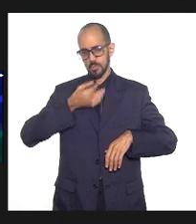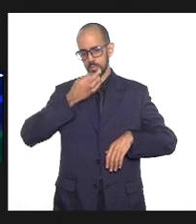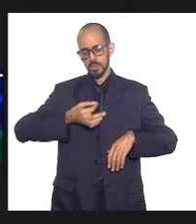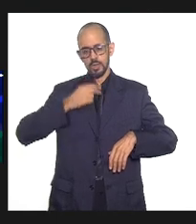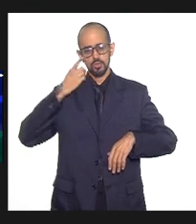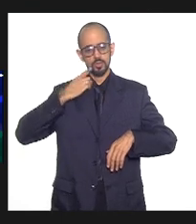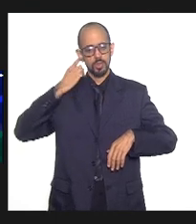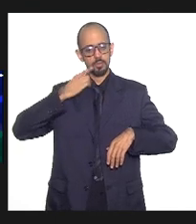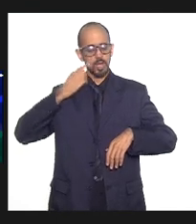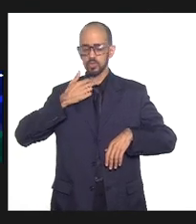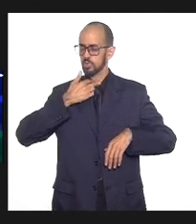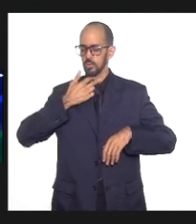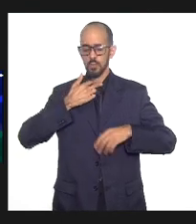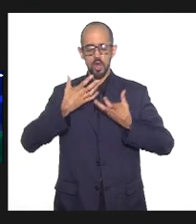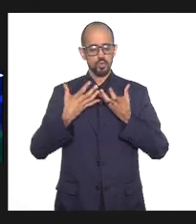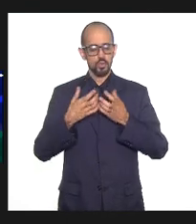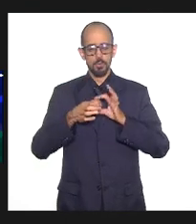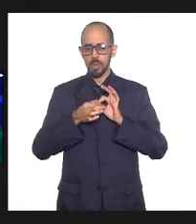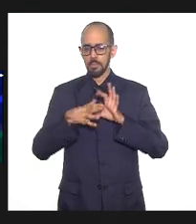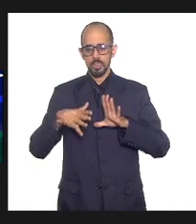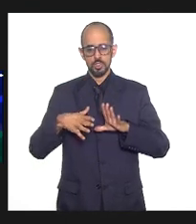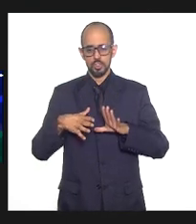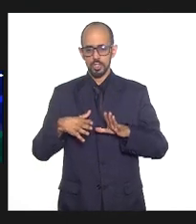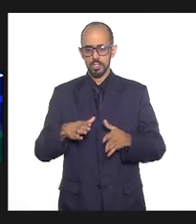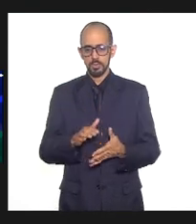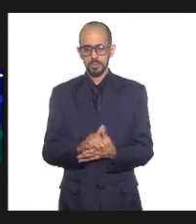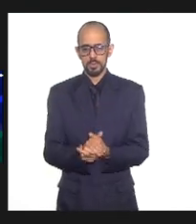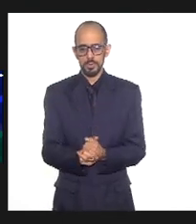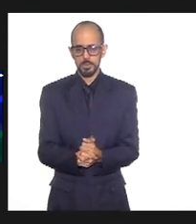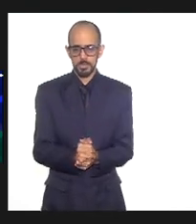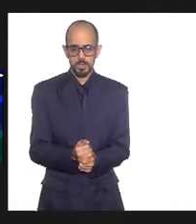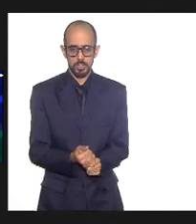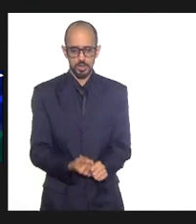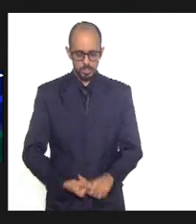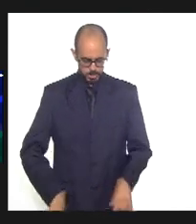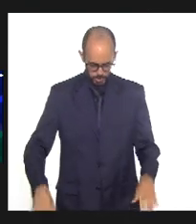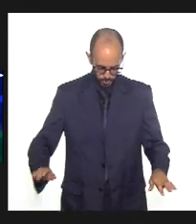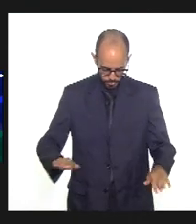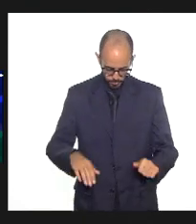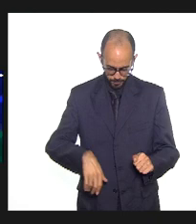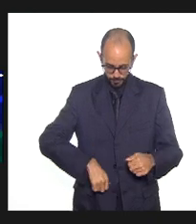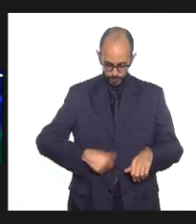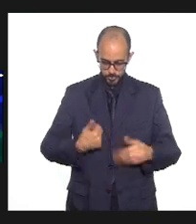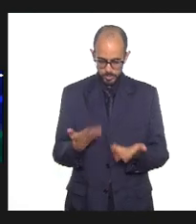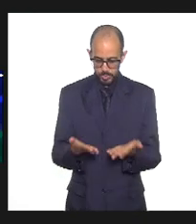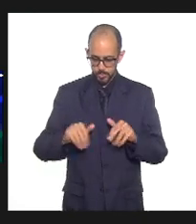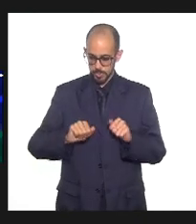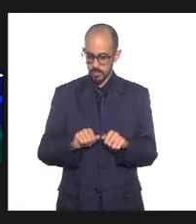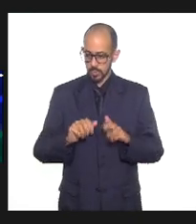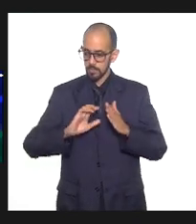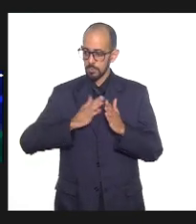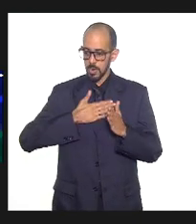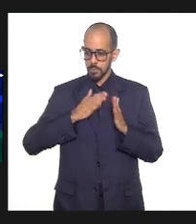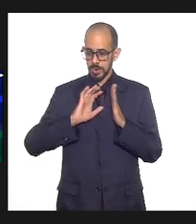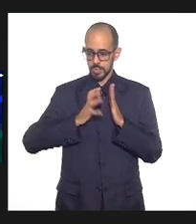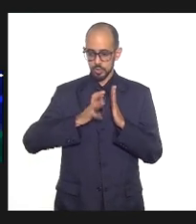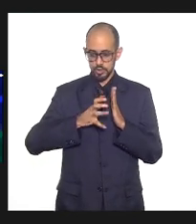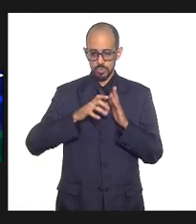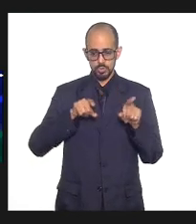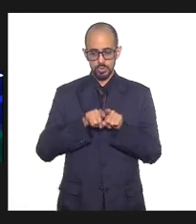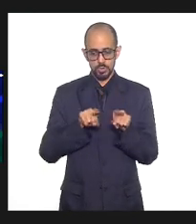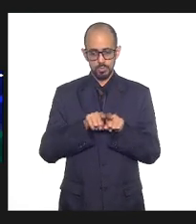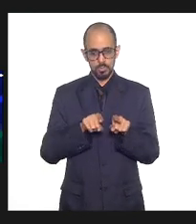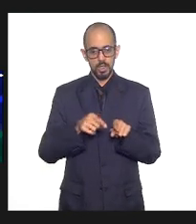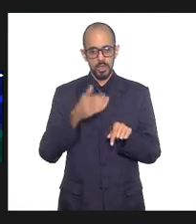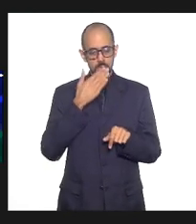e quero muito que não só a bancada que defende a polícia, a bancada do meu partido, mas os outros deputados